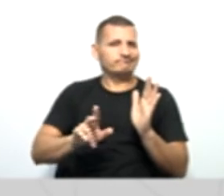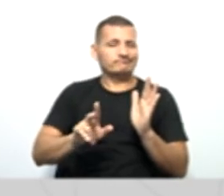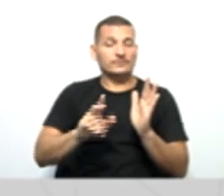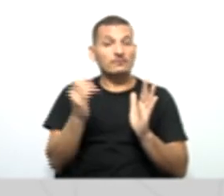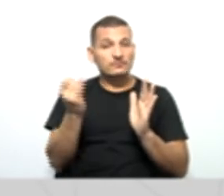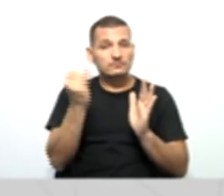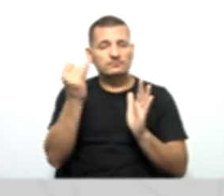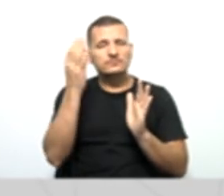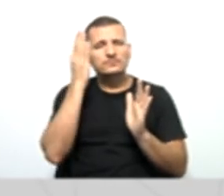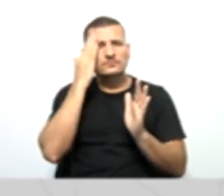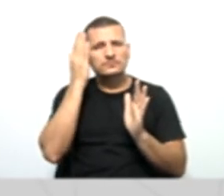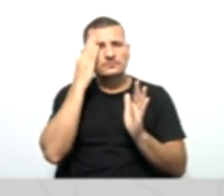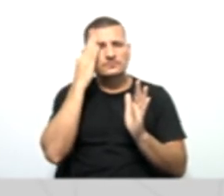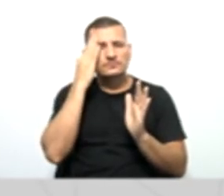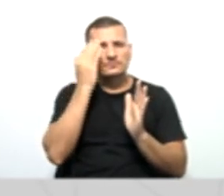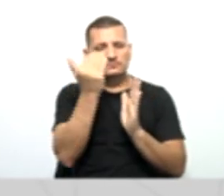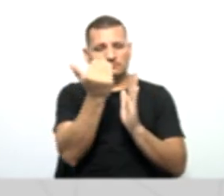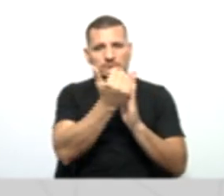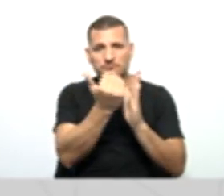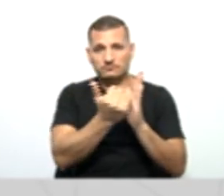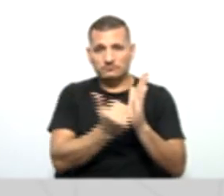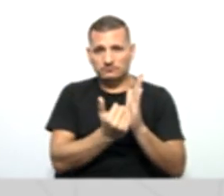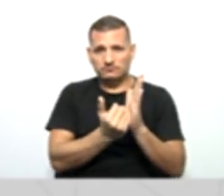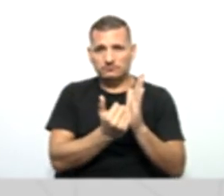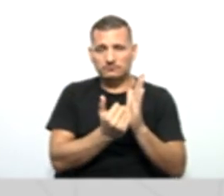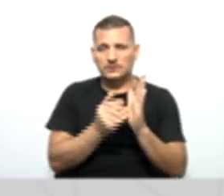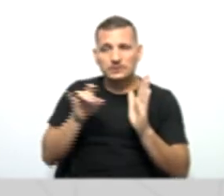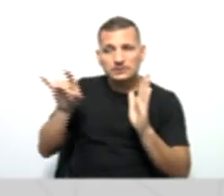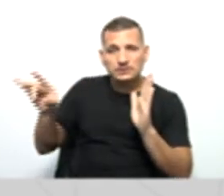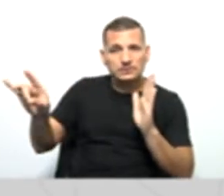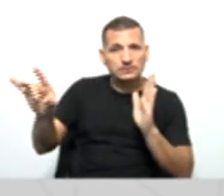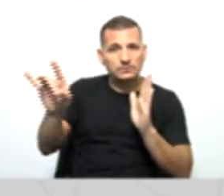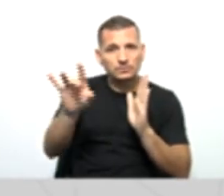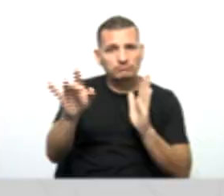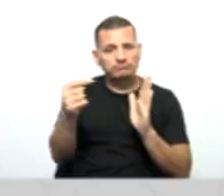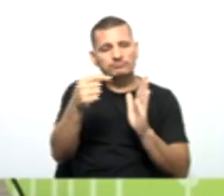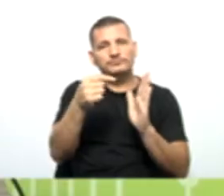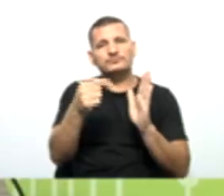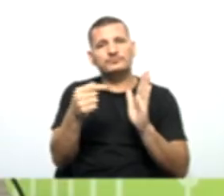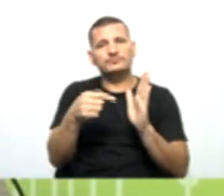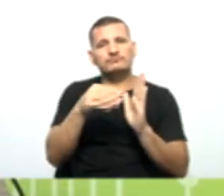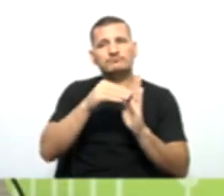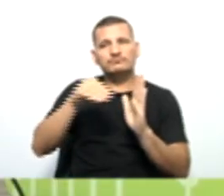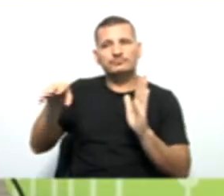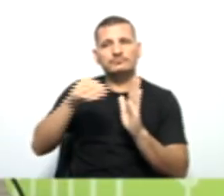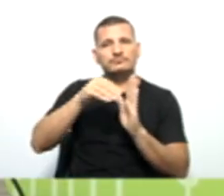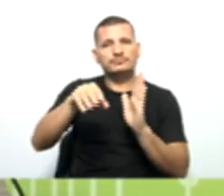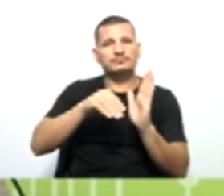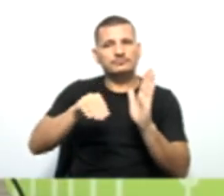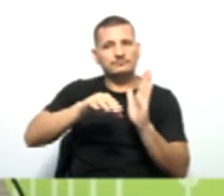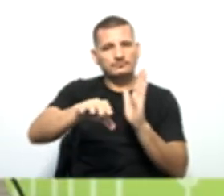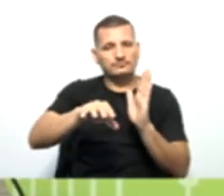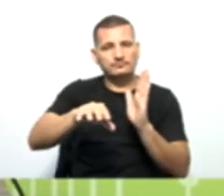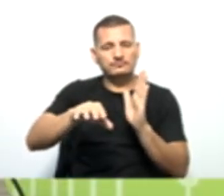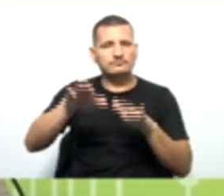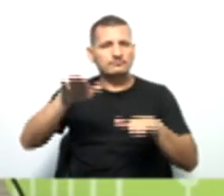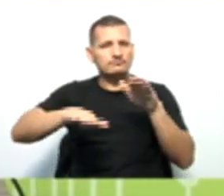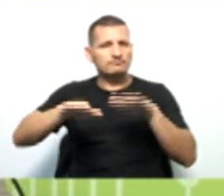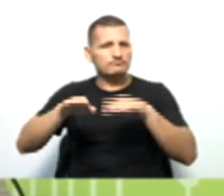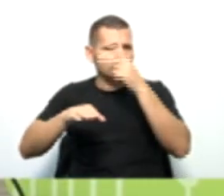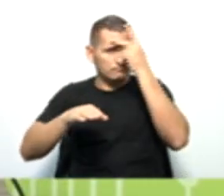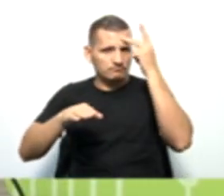atividades. Tá? Se você não tiver essa identificação clara, a pessoa, às vezes, não pode se